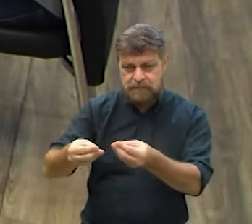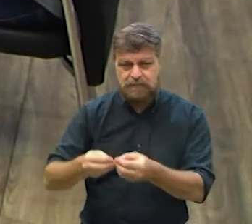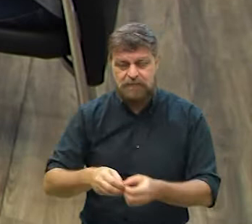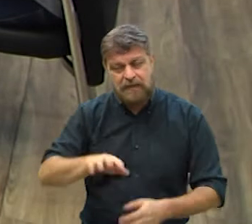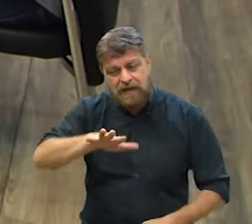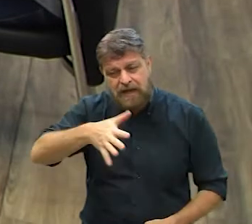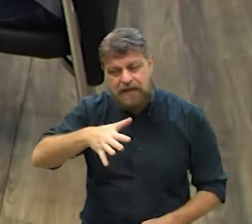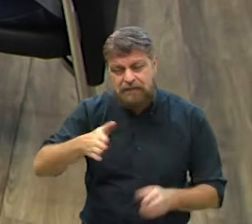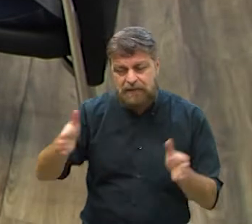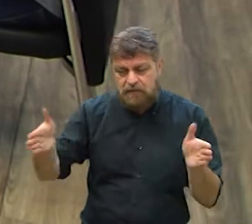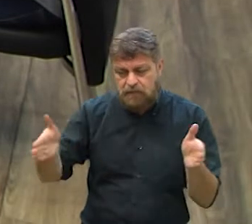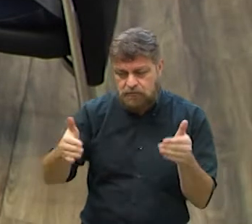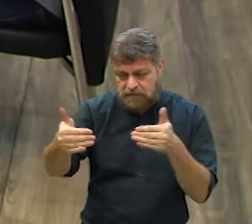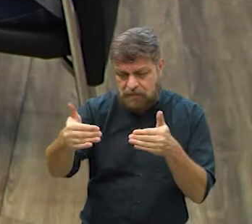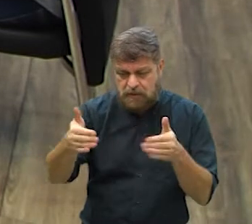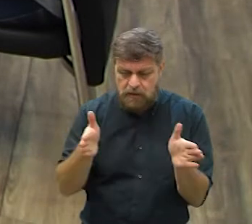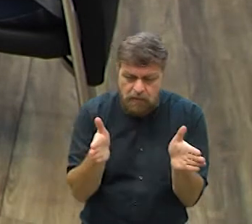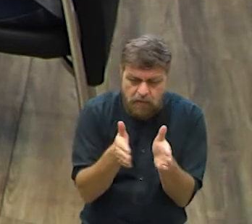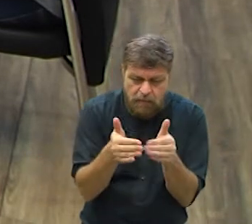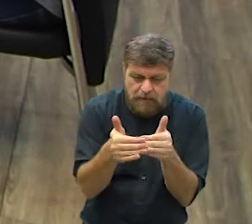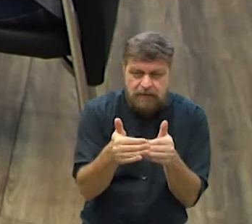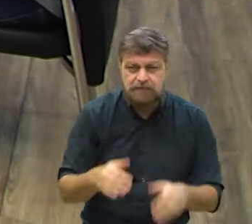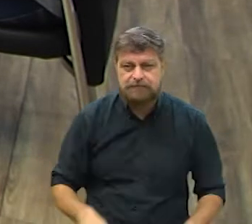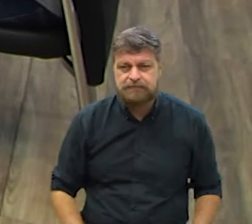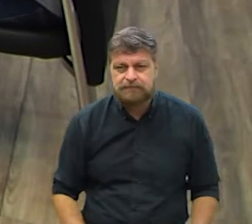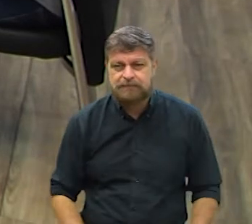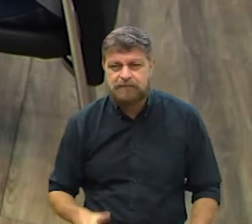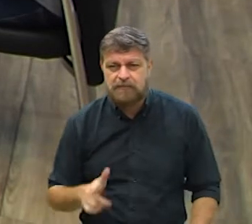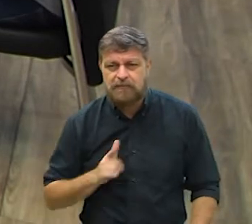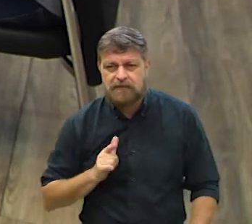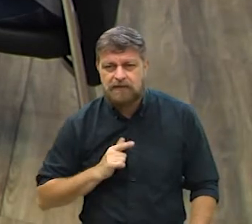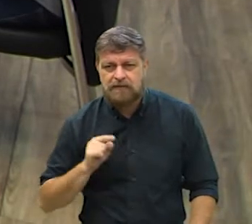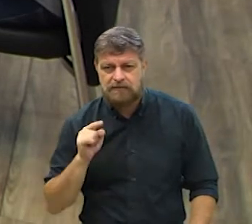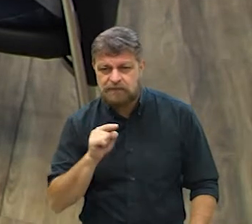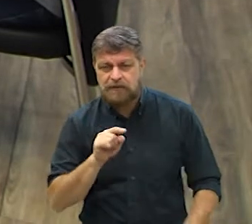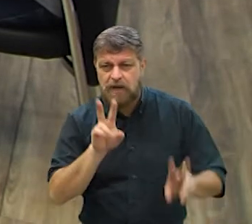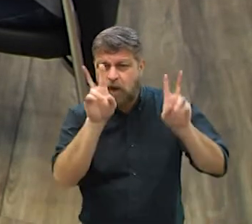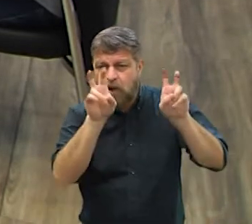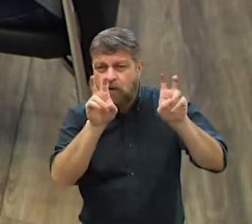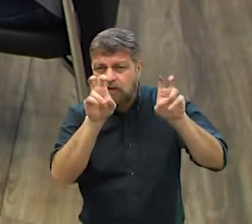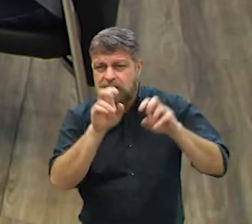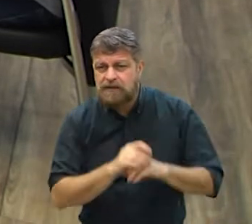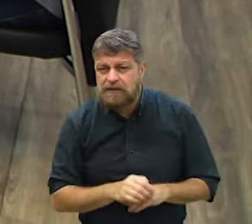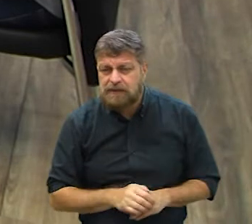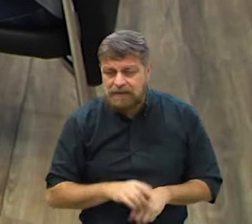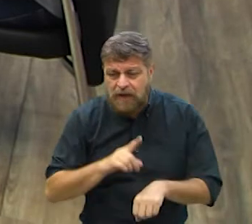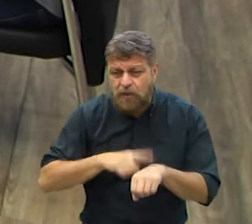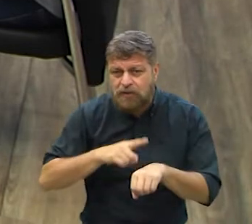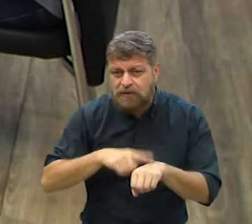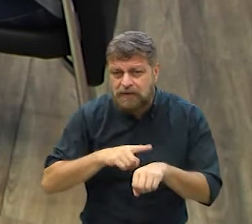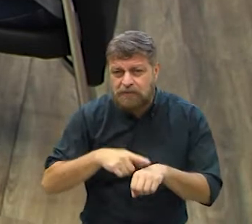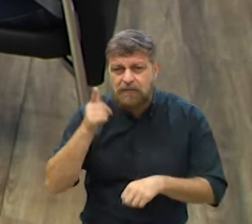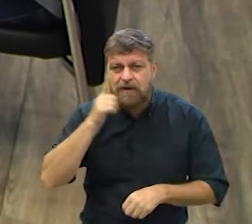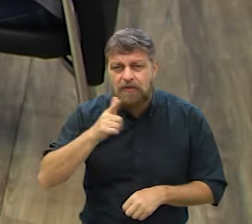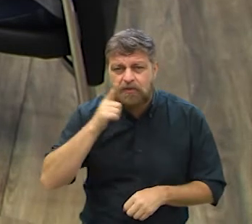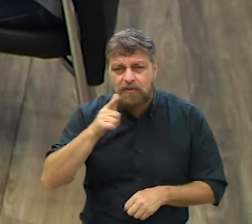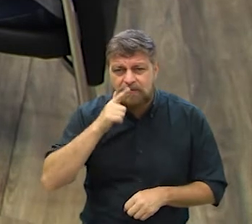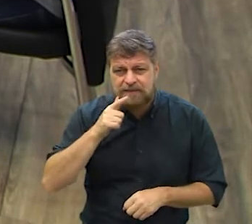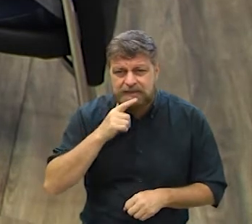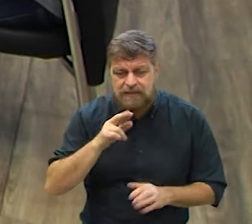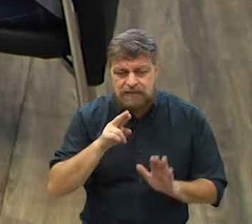né? Mas nós queremos abaixar isso aí. Esse tempo que o senhor citou é de regularização, hein? secretário? Esse tempo que o senhor citou é de